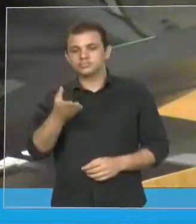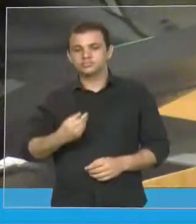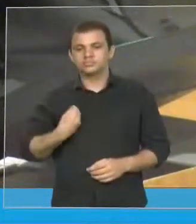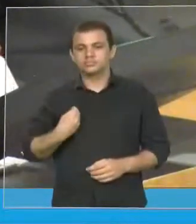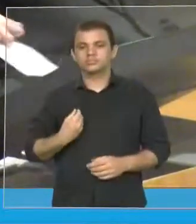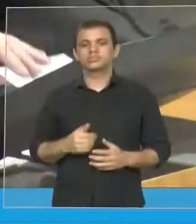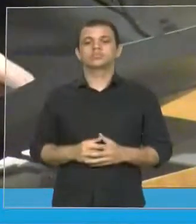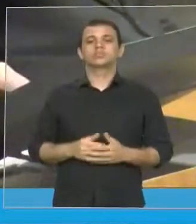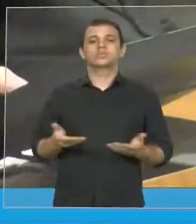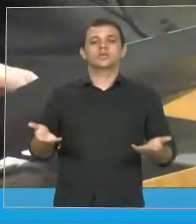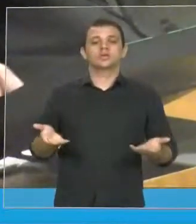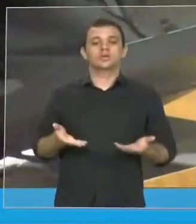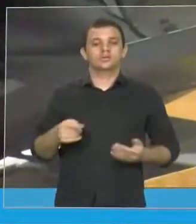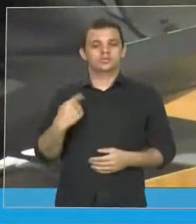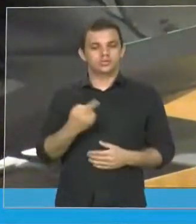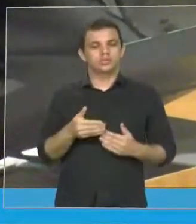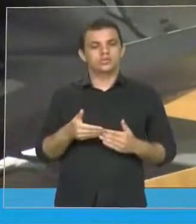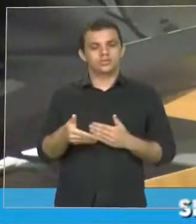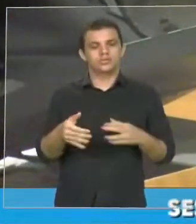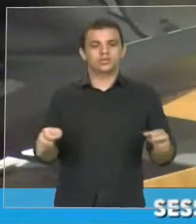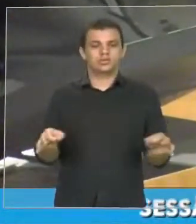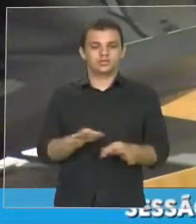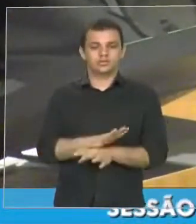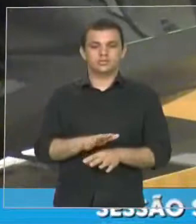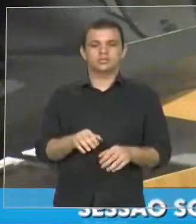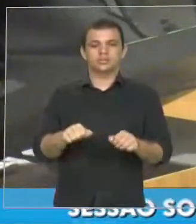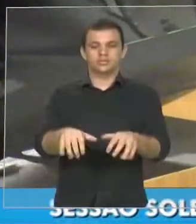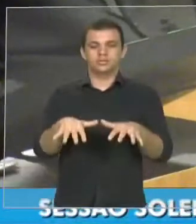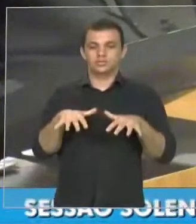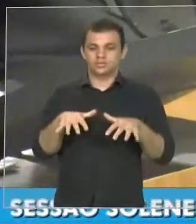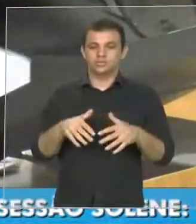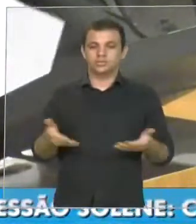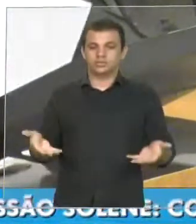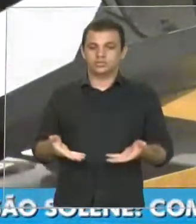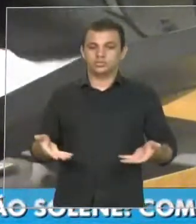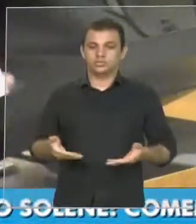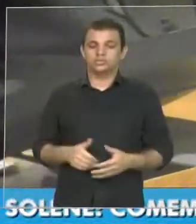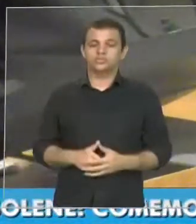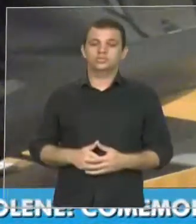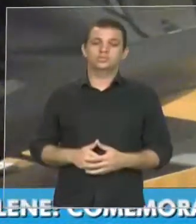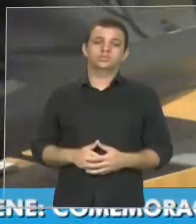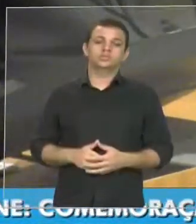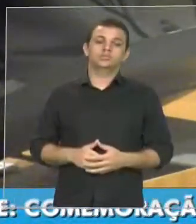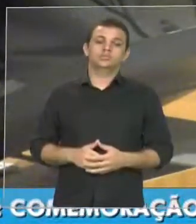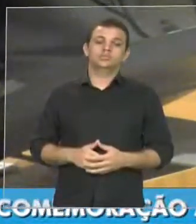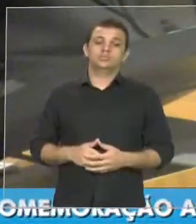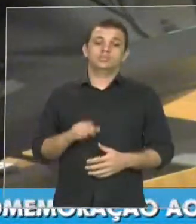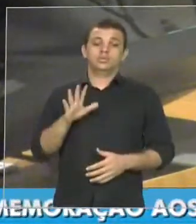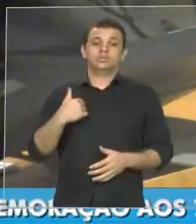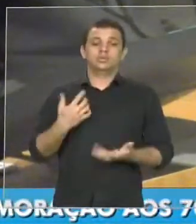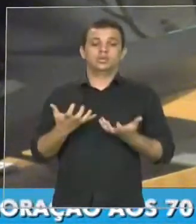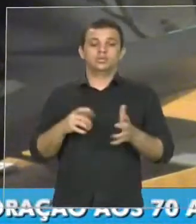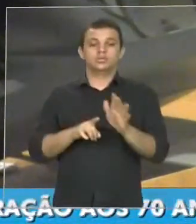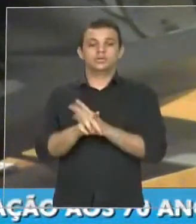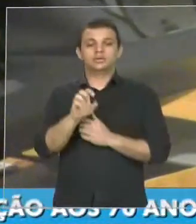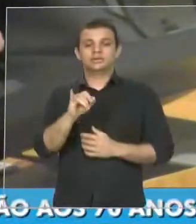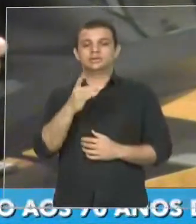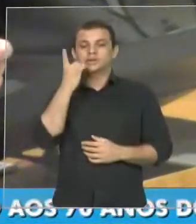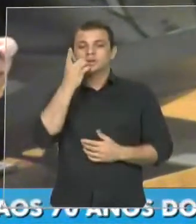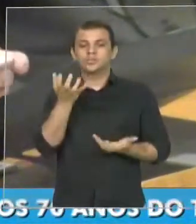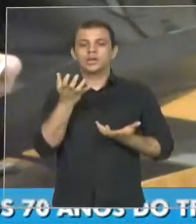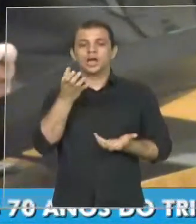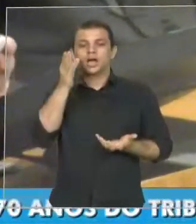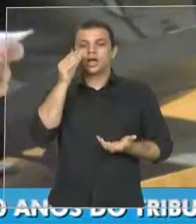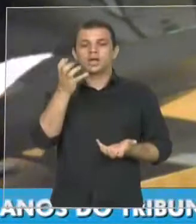Nós já estamos partindo para concluir a solenidade, a sessão solene. Eu perguntaria se algum deputado tem